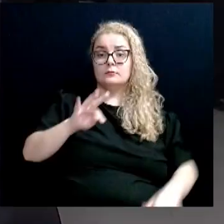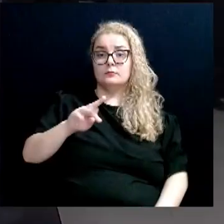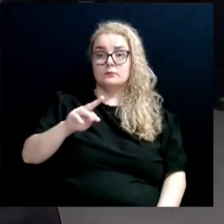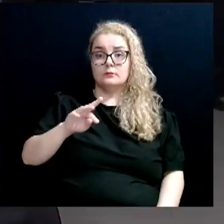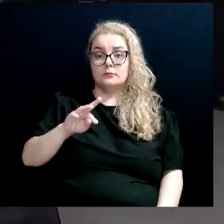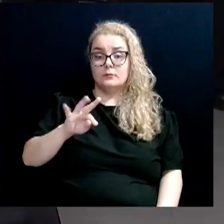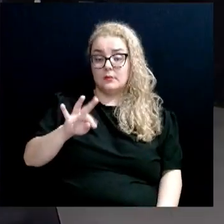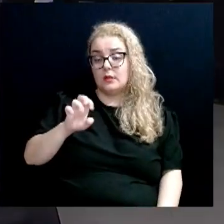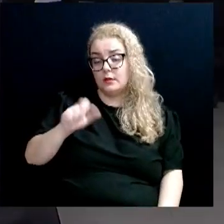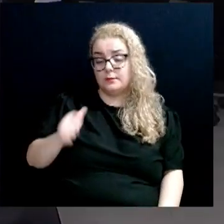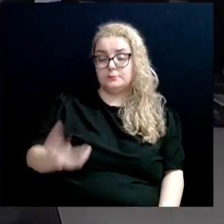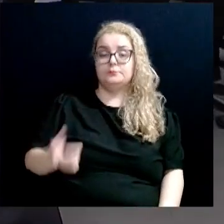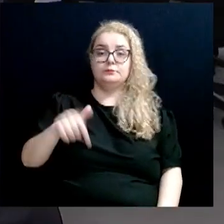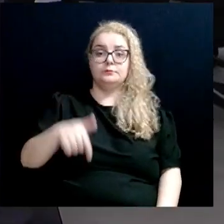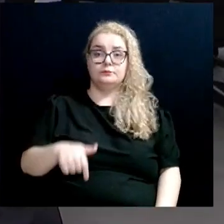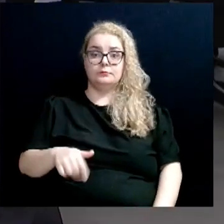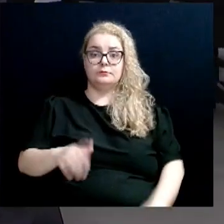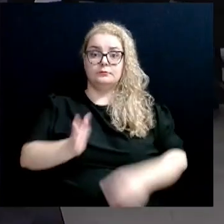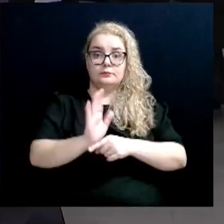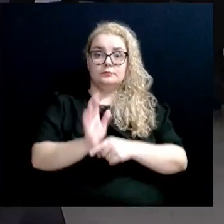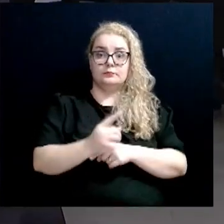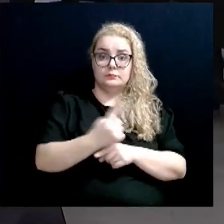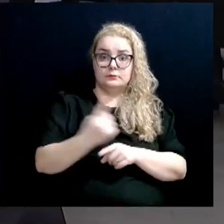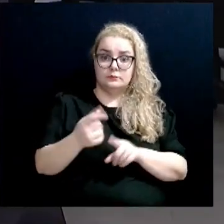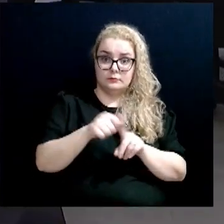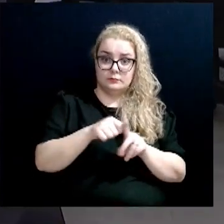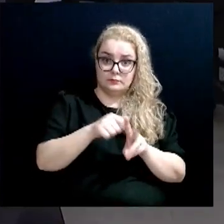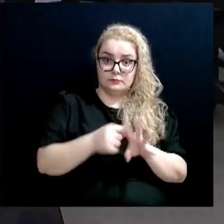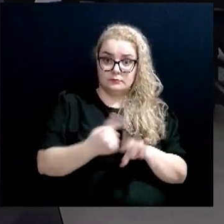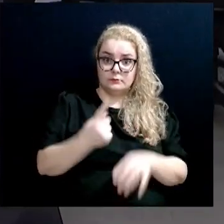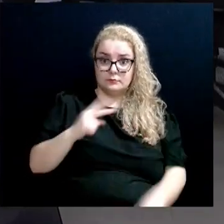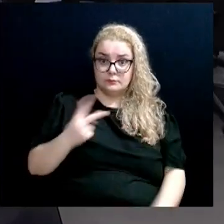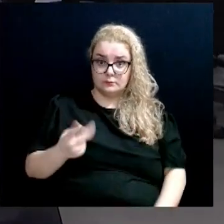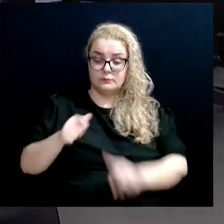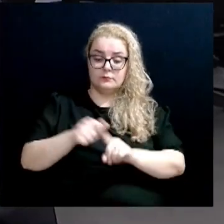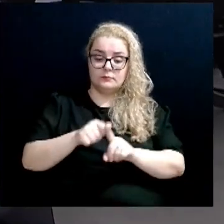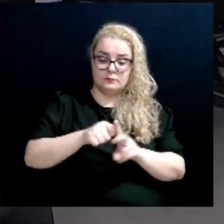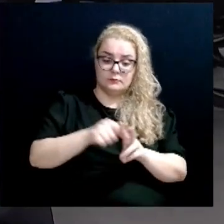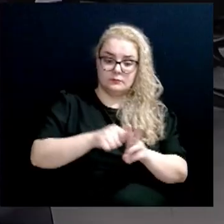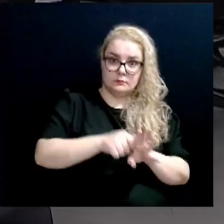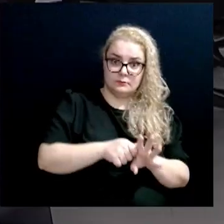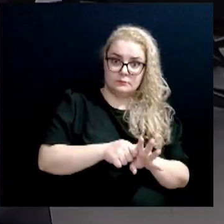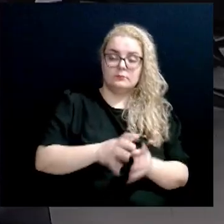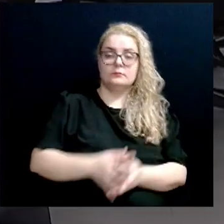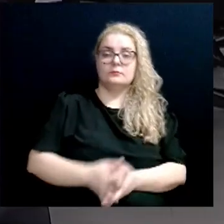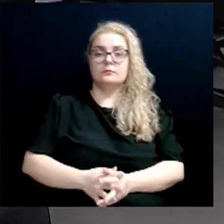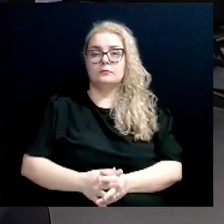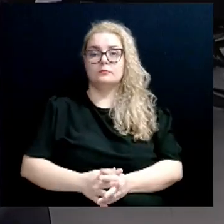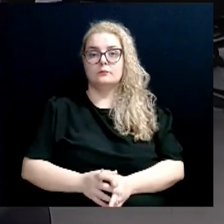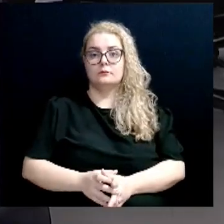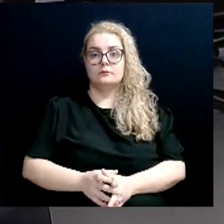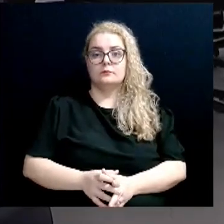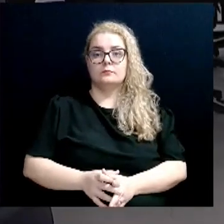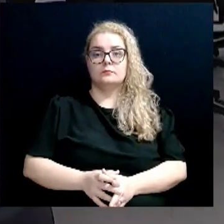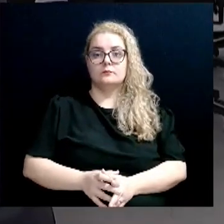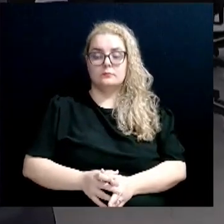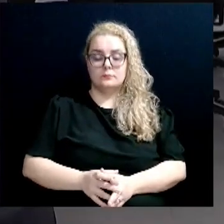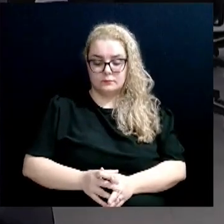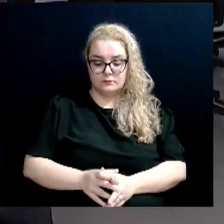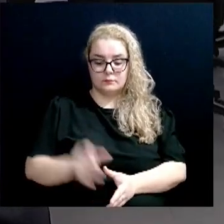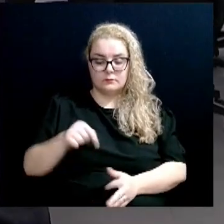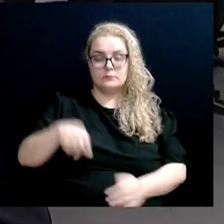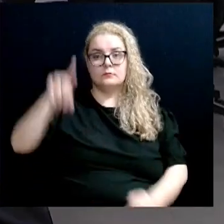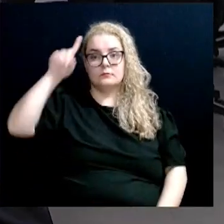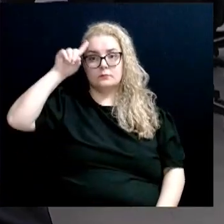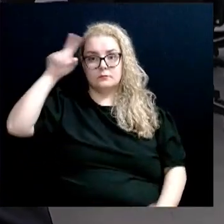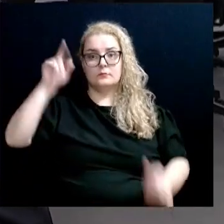sessão mensal, né? Uma vez por mês. E nesta data, nesse dia, já divulgado com